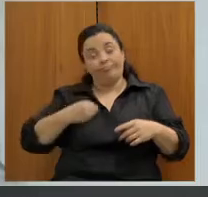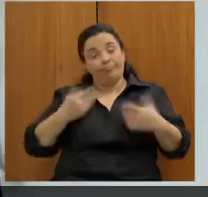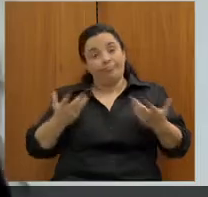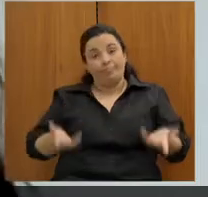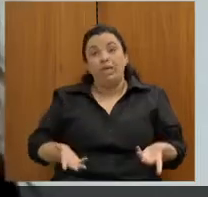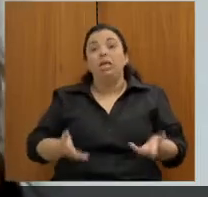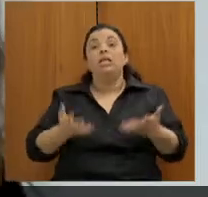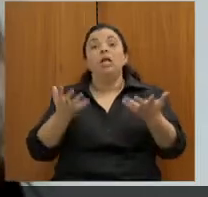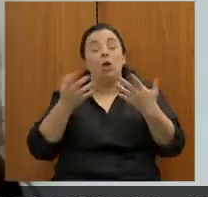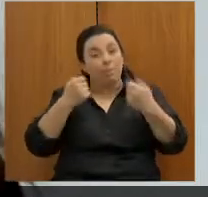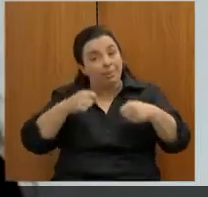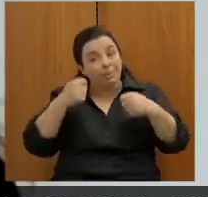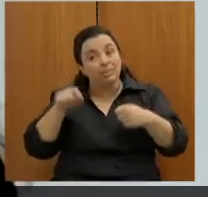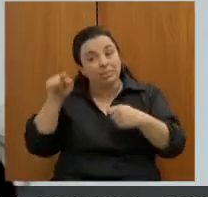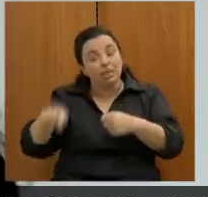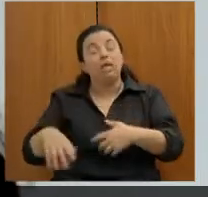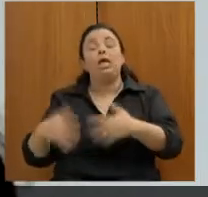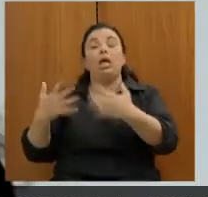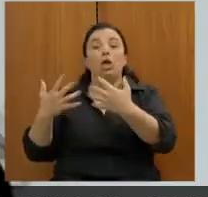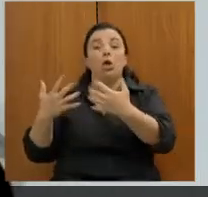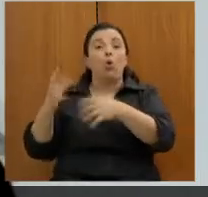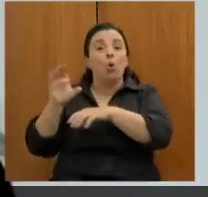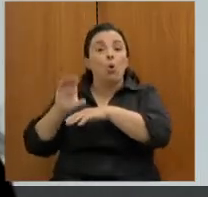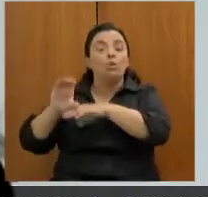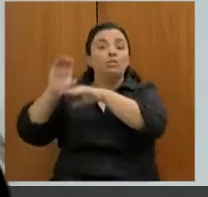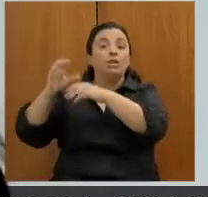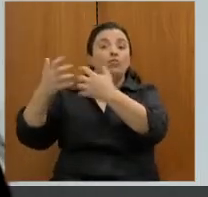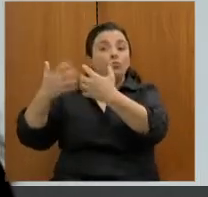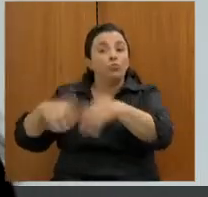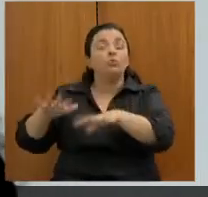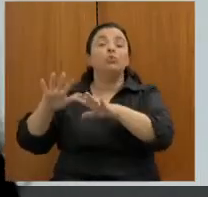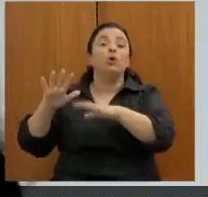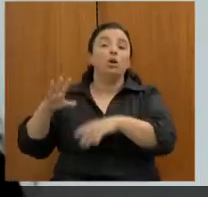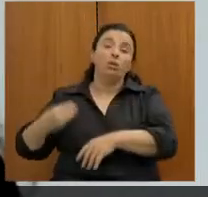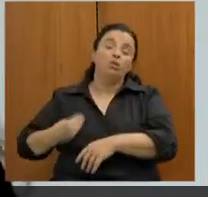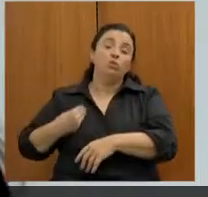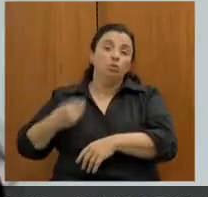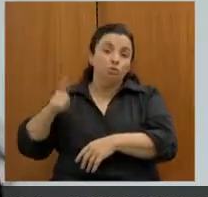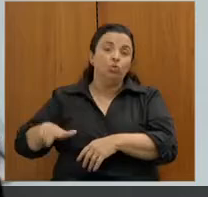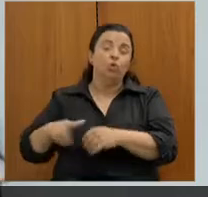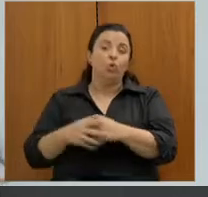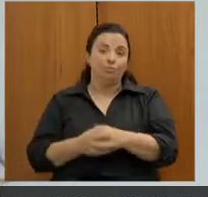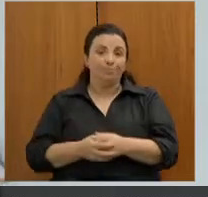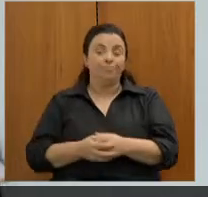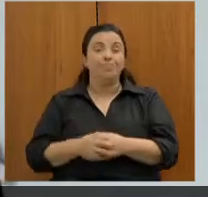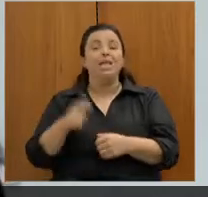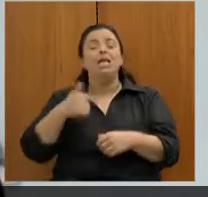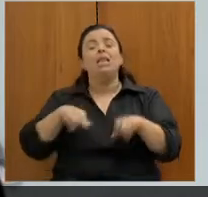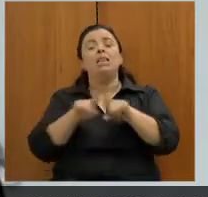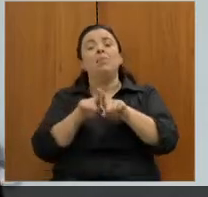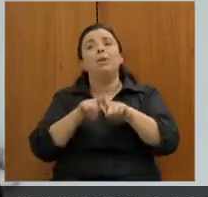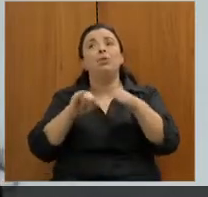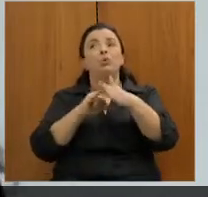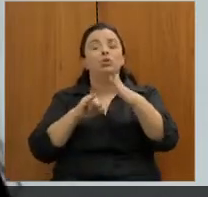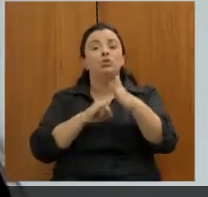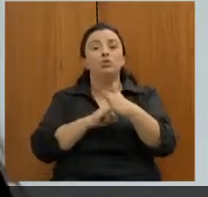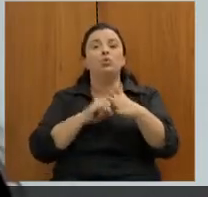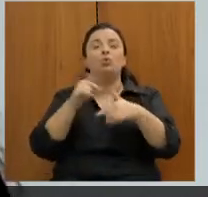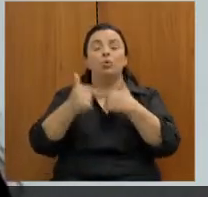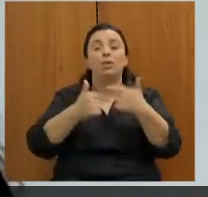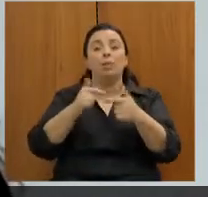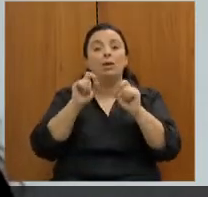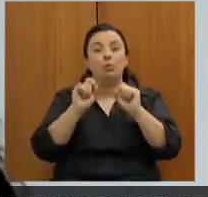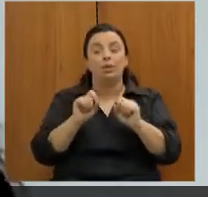é outra coisa muito importante que eu fiz através do Instituto agora é O que é